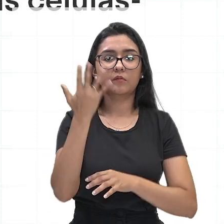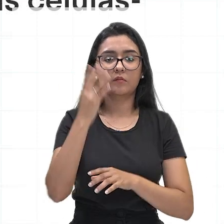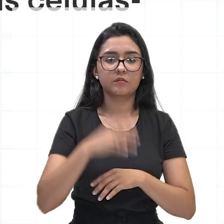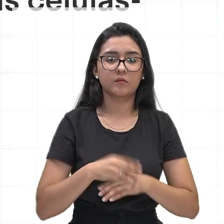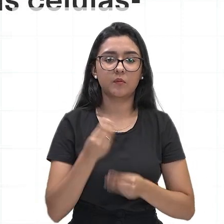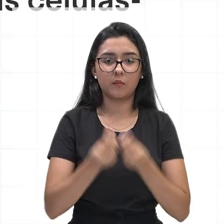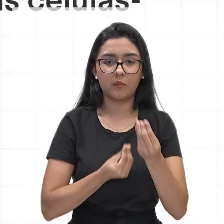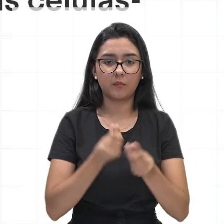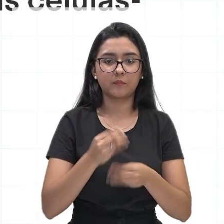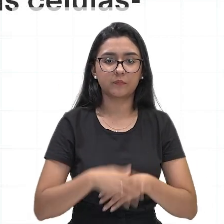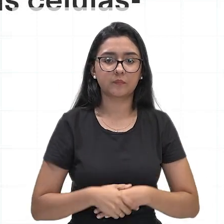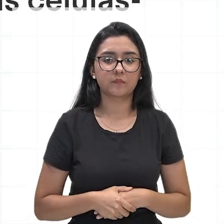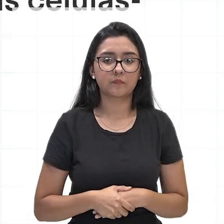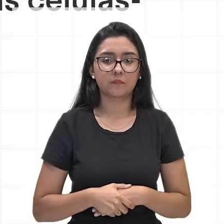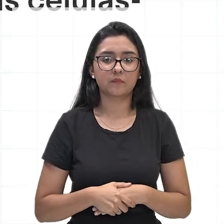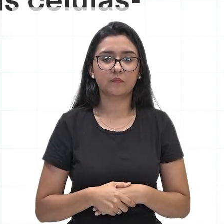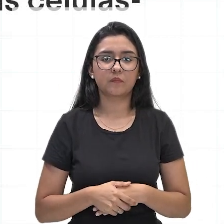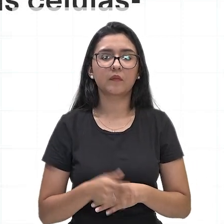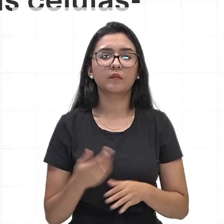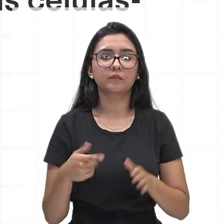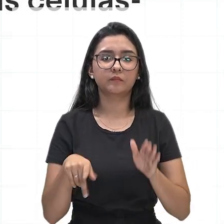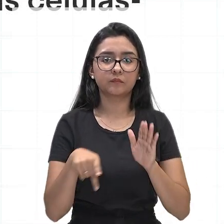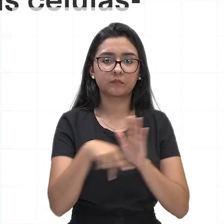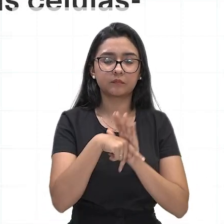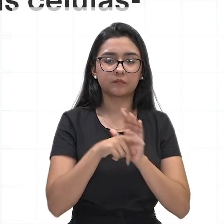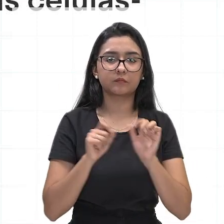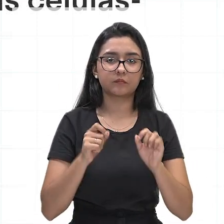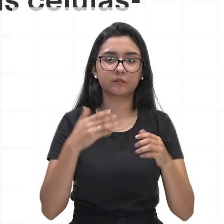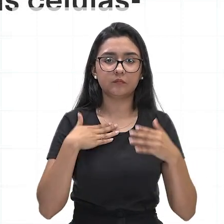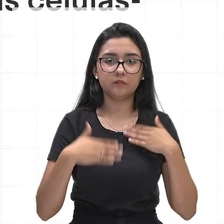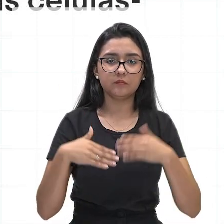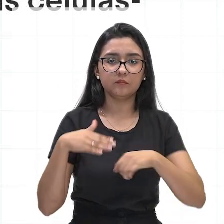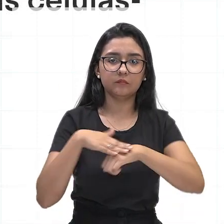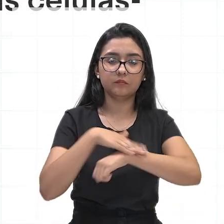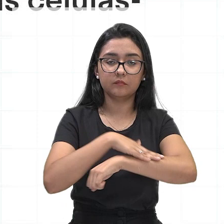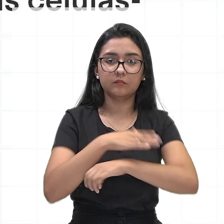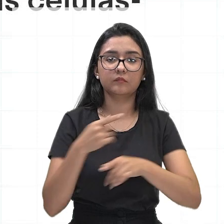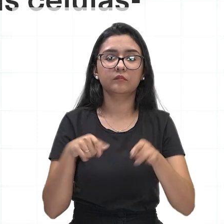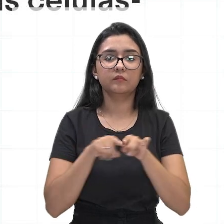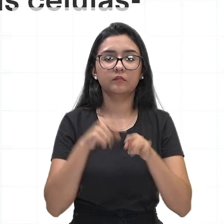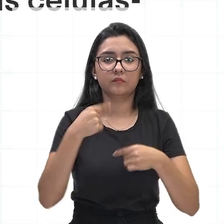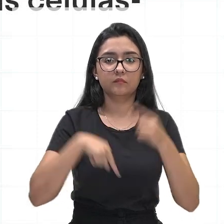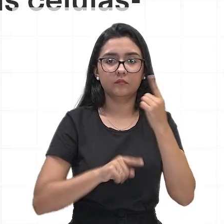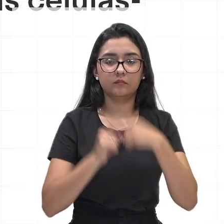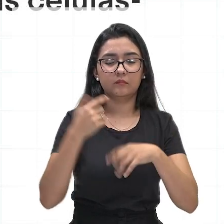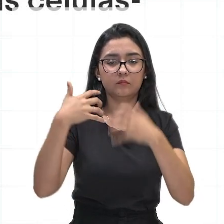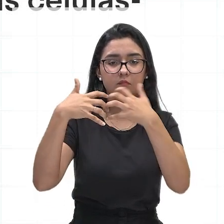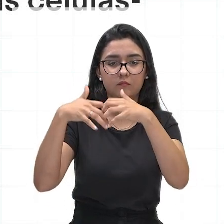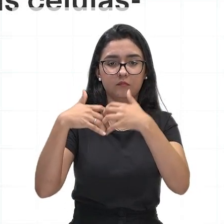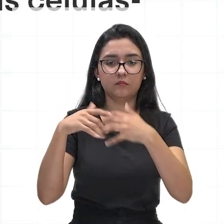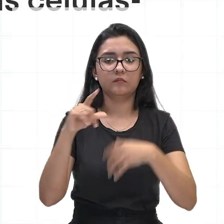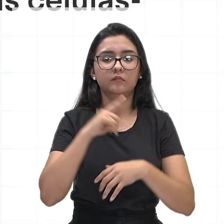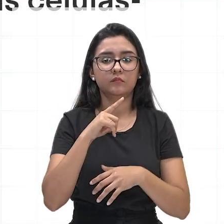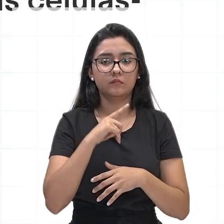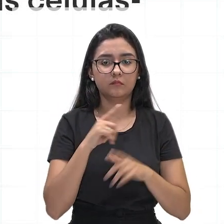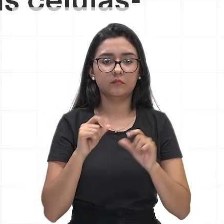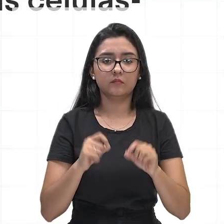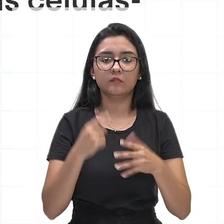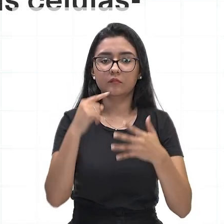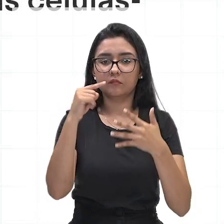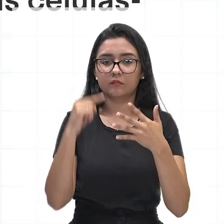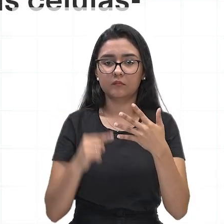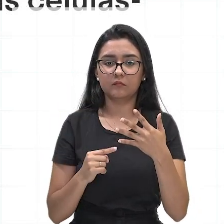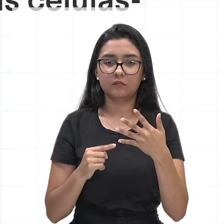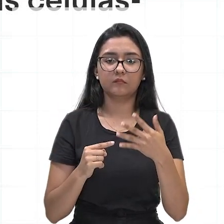deles ocorrem por difusão diretamente pela superfície corporal. E o seu sistema nervoso apresenta gânglios